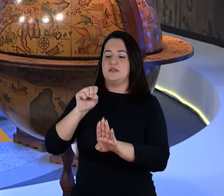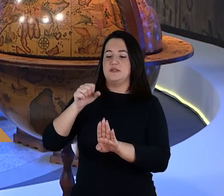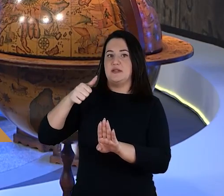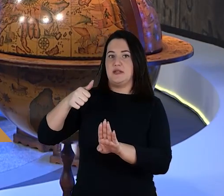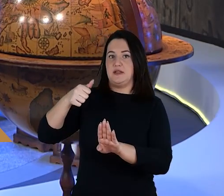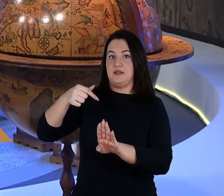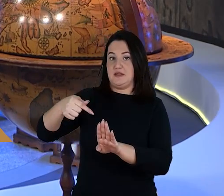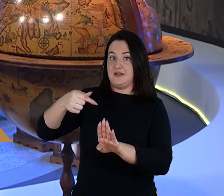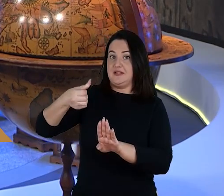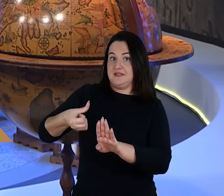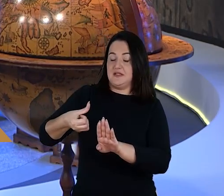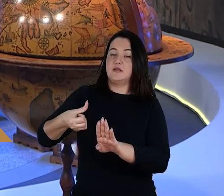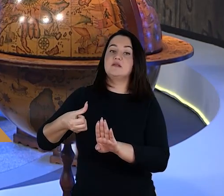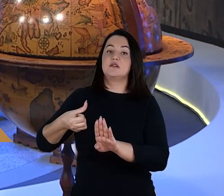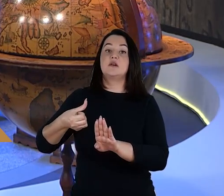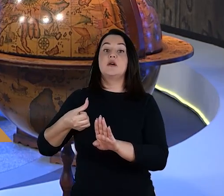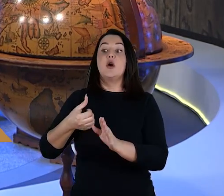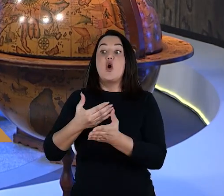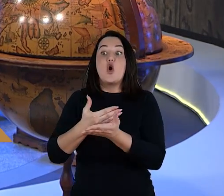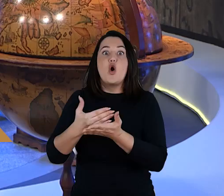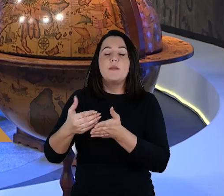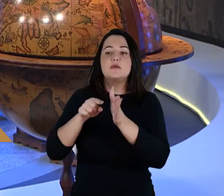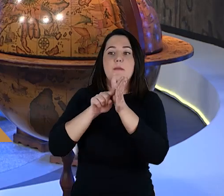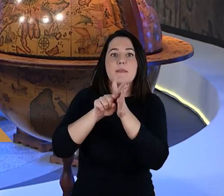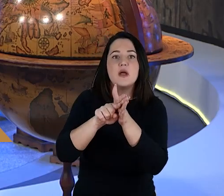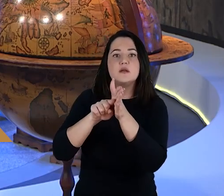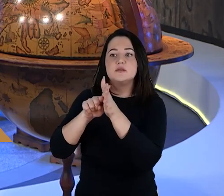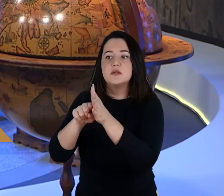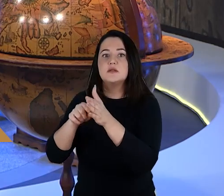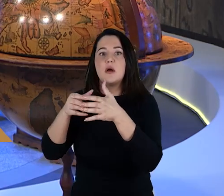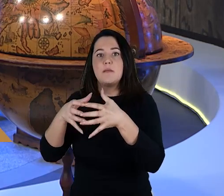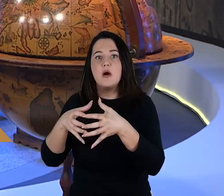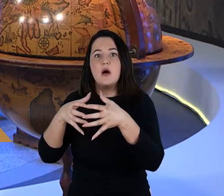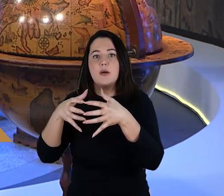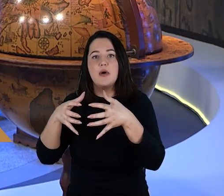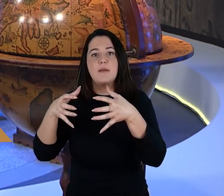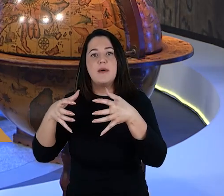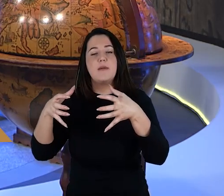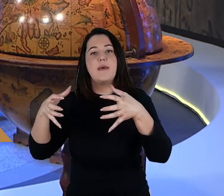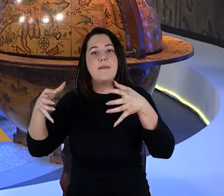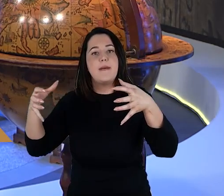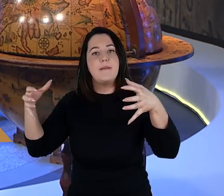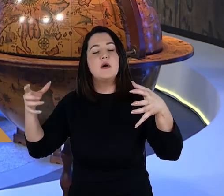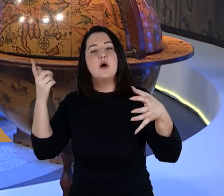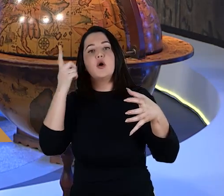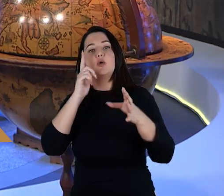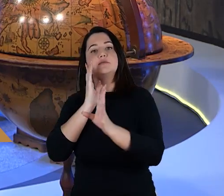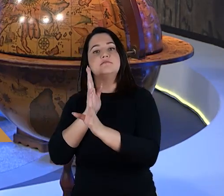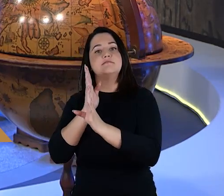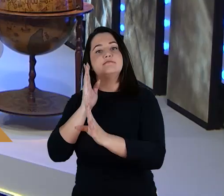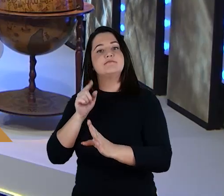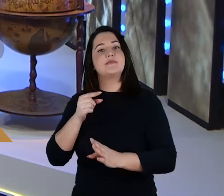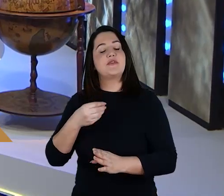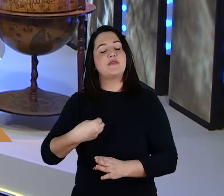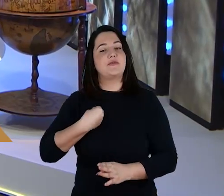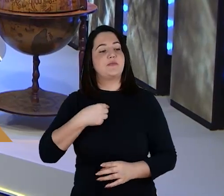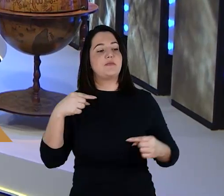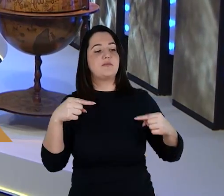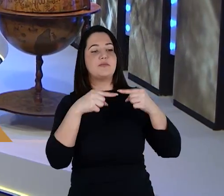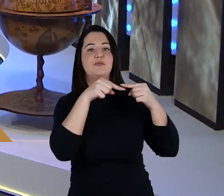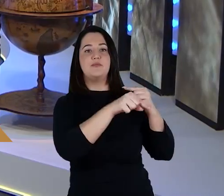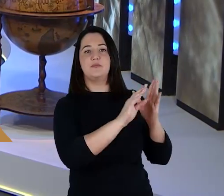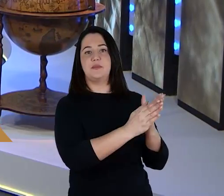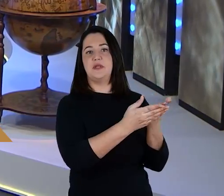cenário de pesquisas já estava começando a mudar radicalmente em favor da evidência bíblica. Em